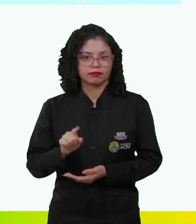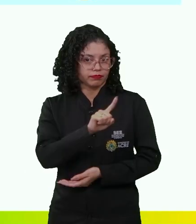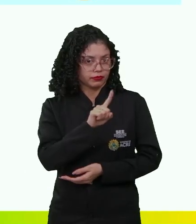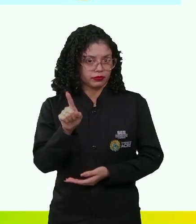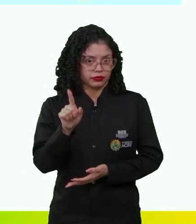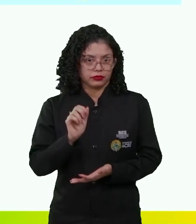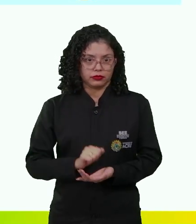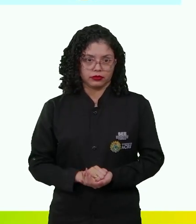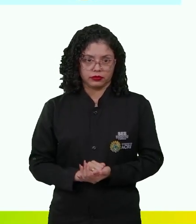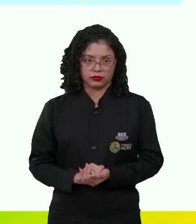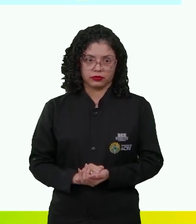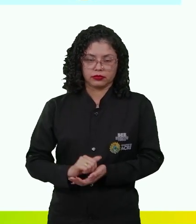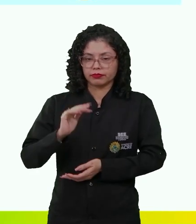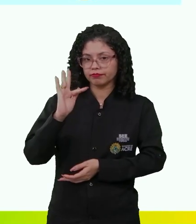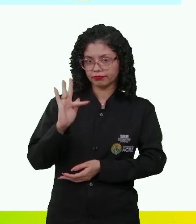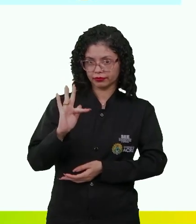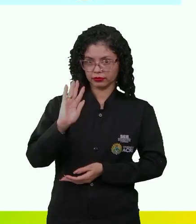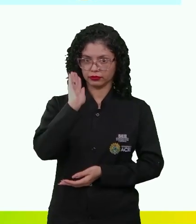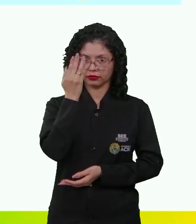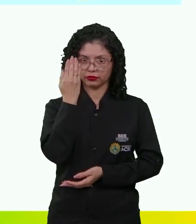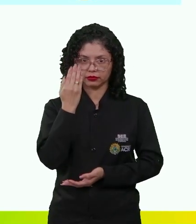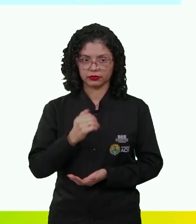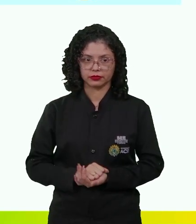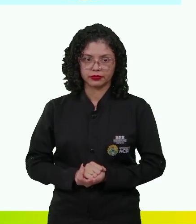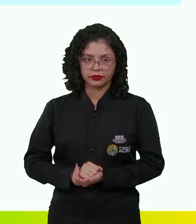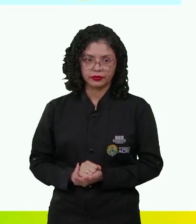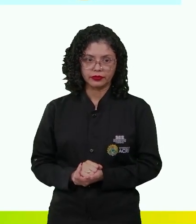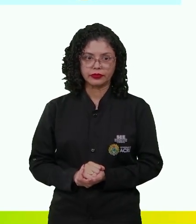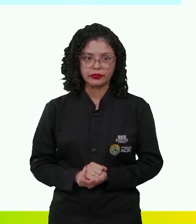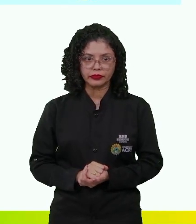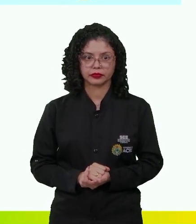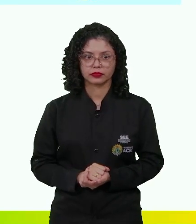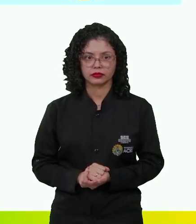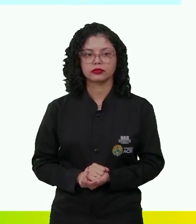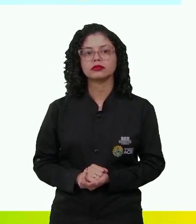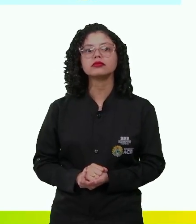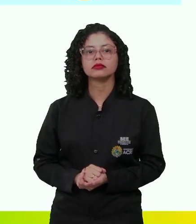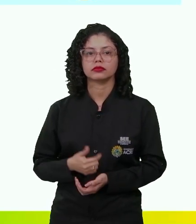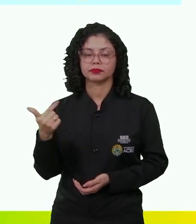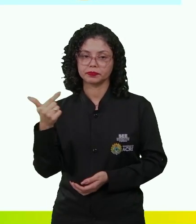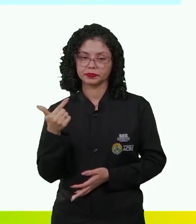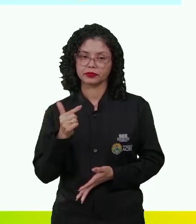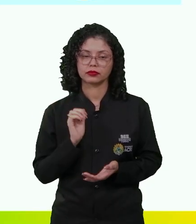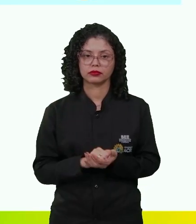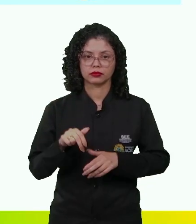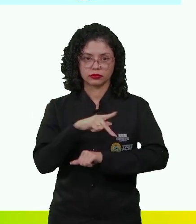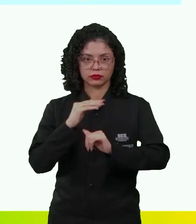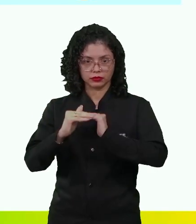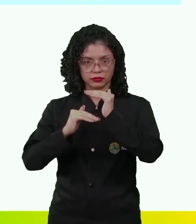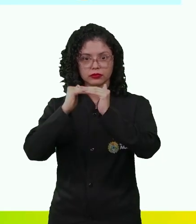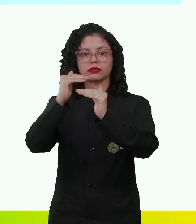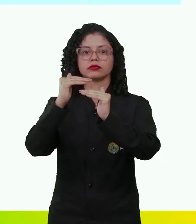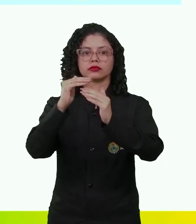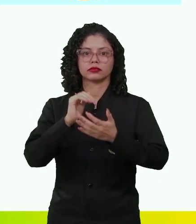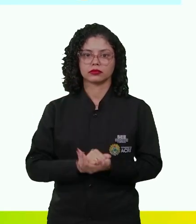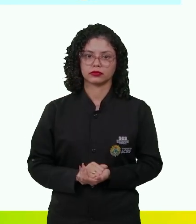Não. Então ela já se torna equivocada, falso. A segunda, os